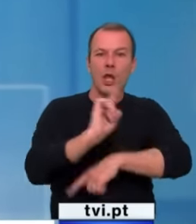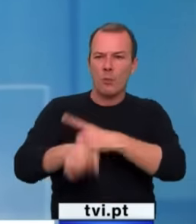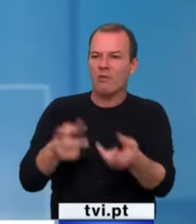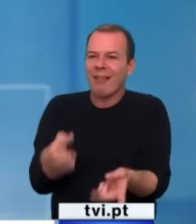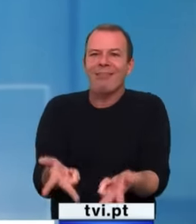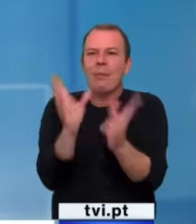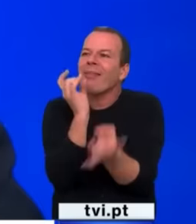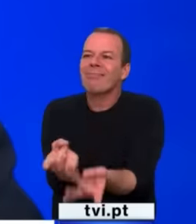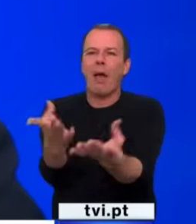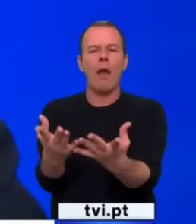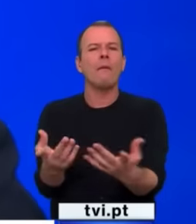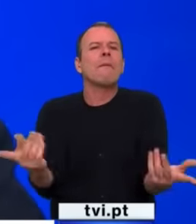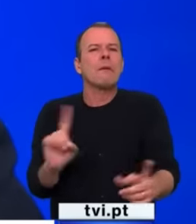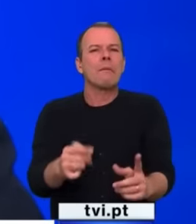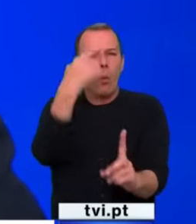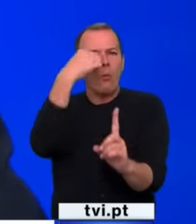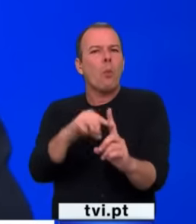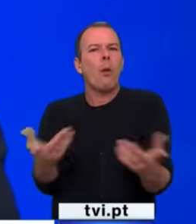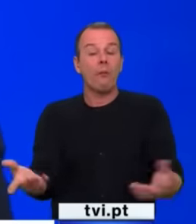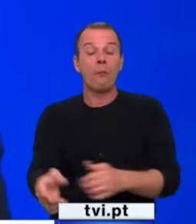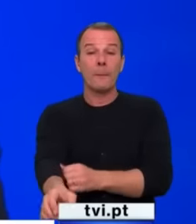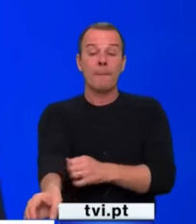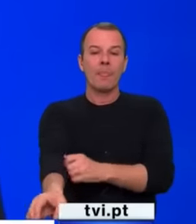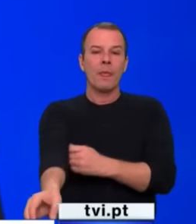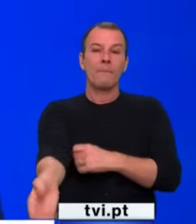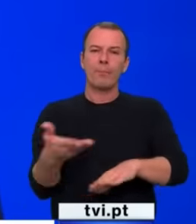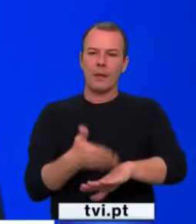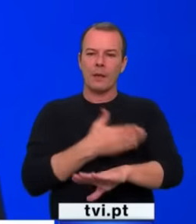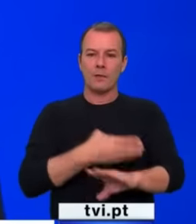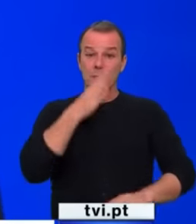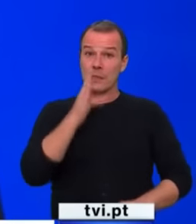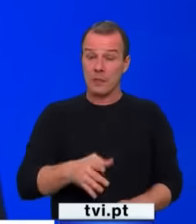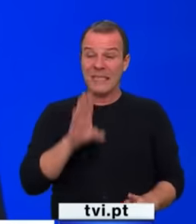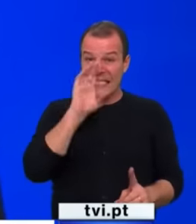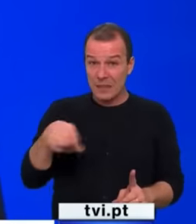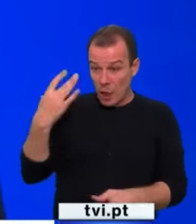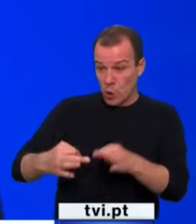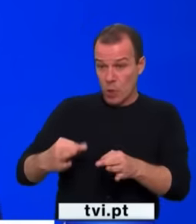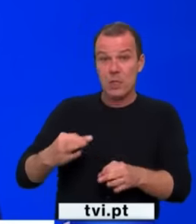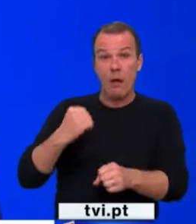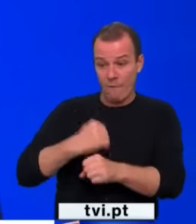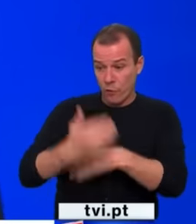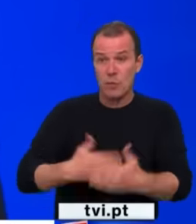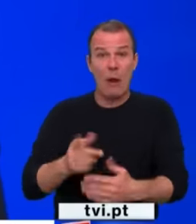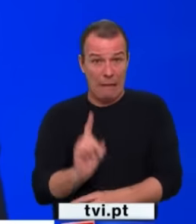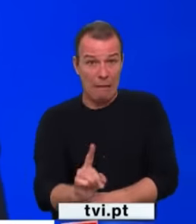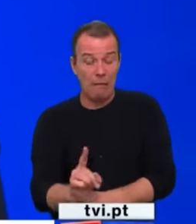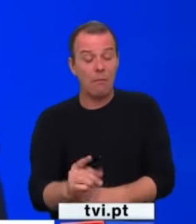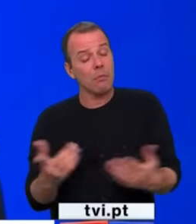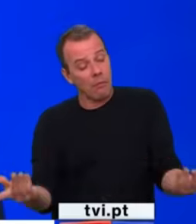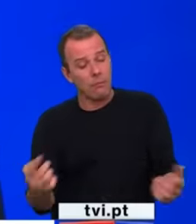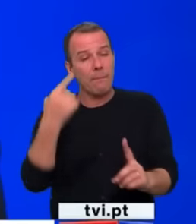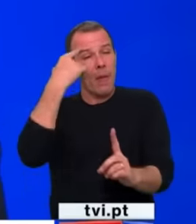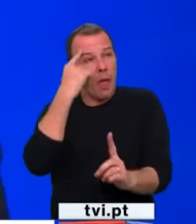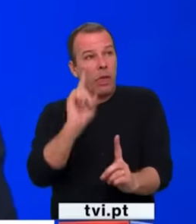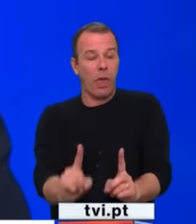reflexão em relação à justiça. Boa noite, ao Pedro também. Antes de mais dizer o seguinte, se é a justiça a funcionar, nós temos que ter presente